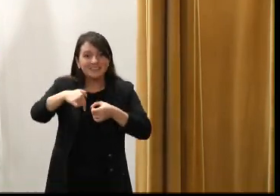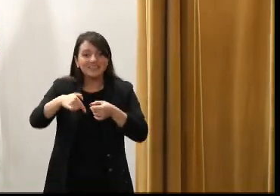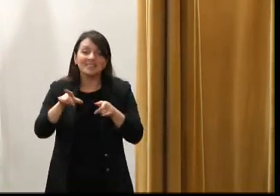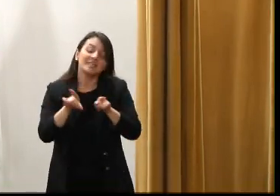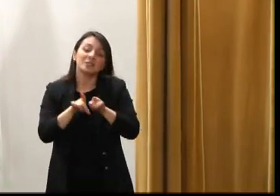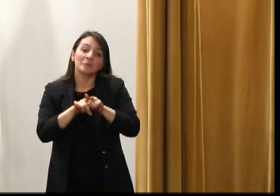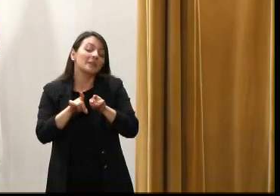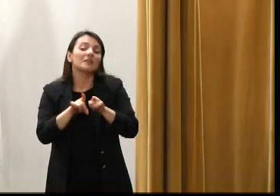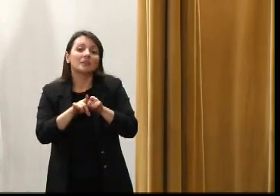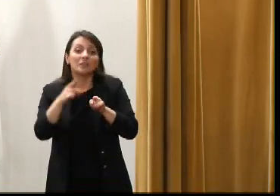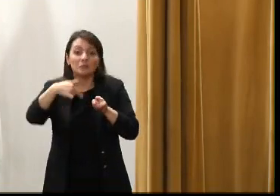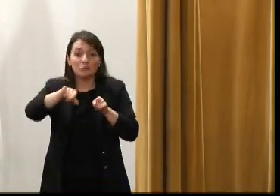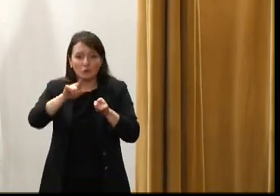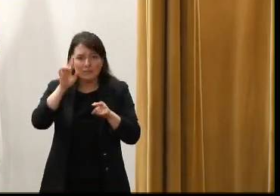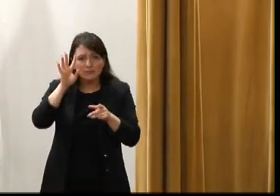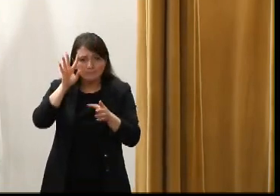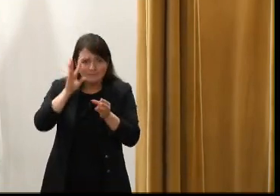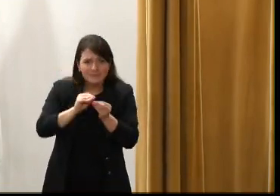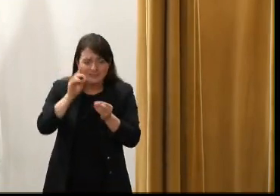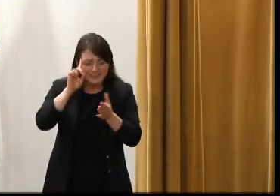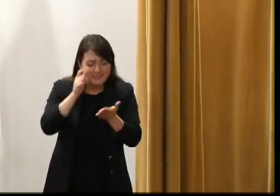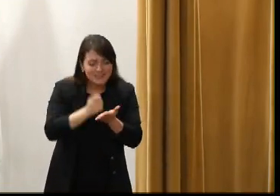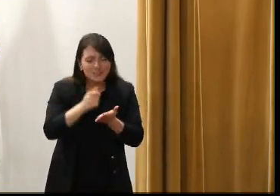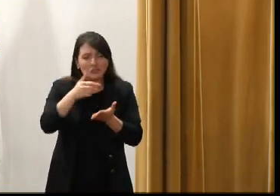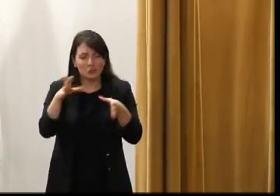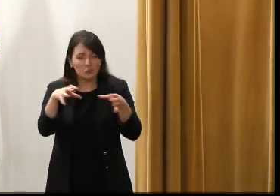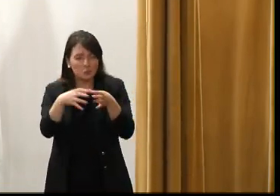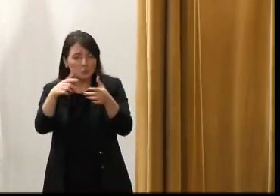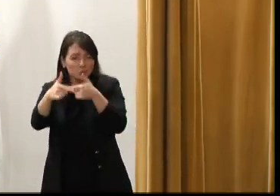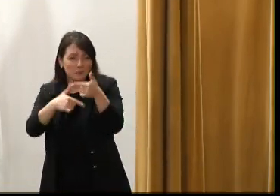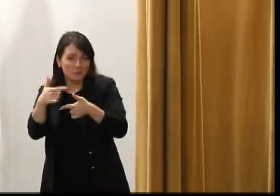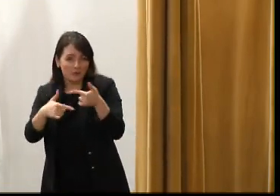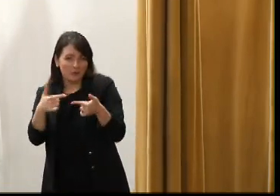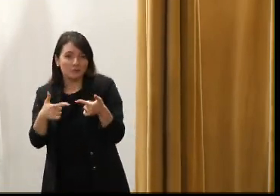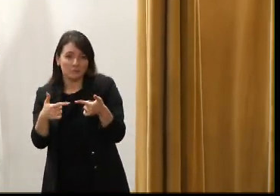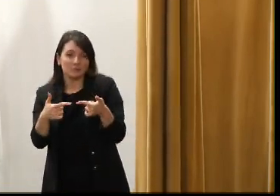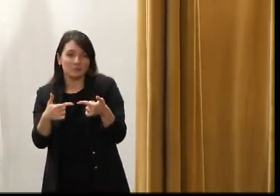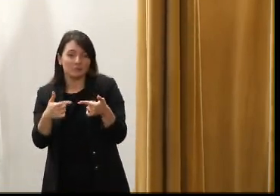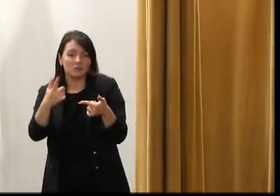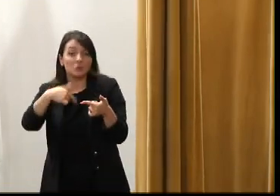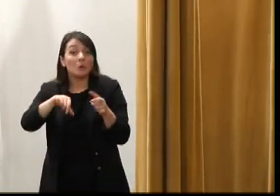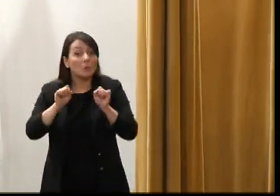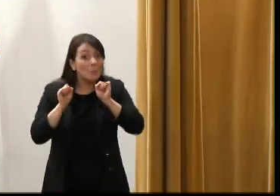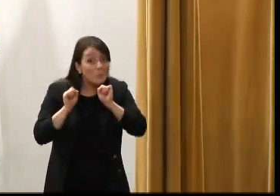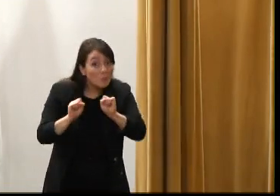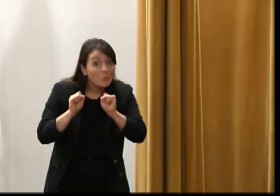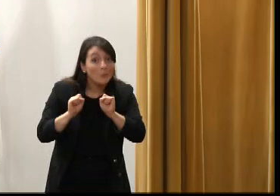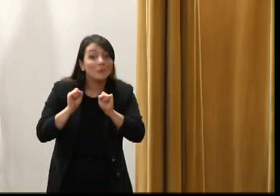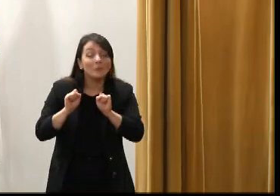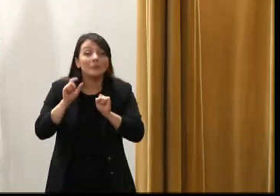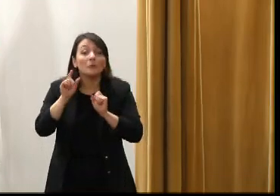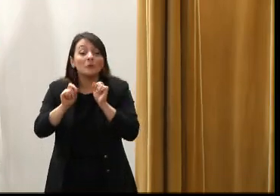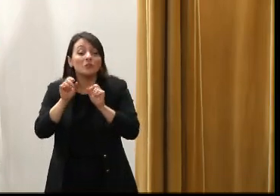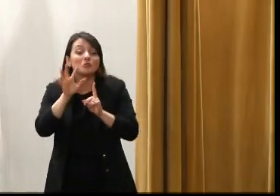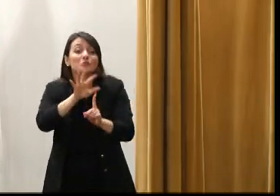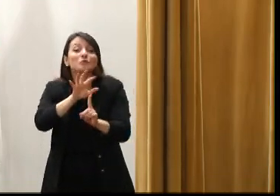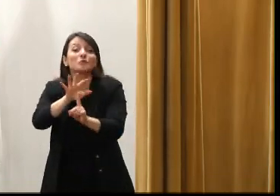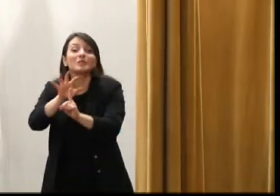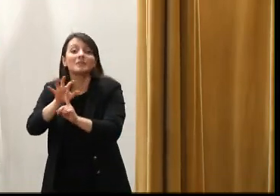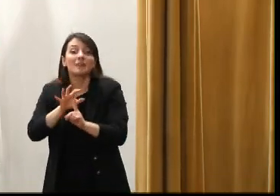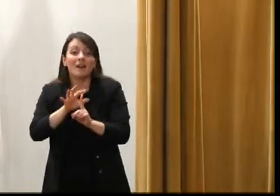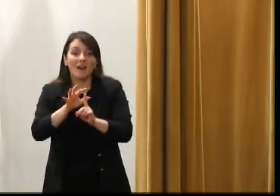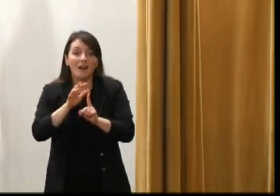que ficar estabelecido nos grupos de trabalho terá a possibilidade de influenciar as